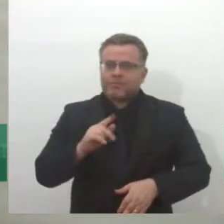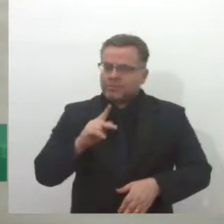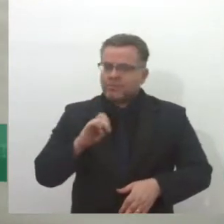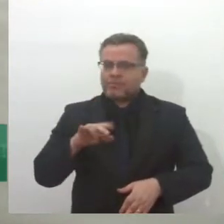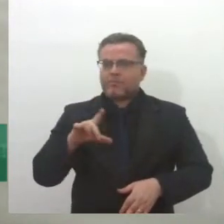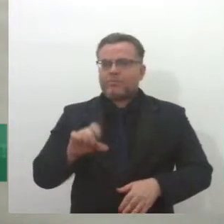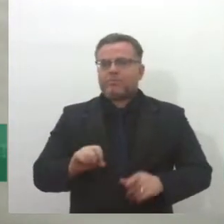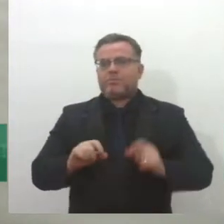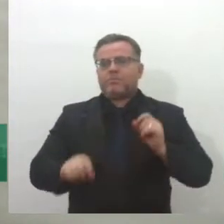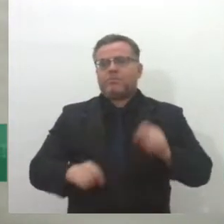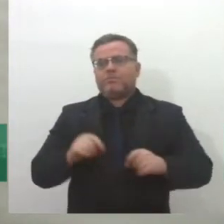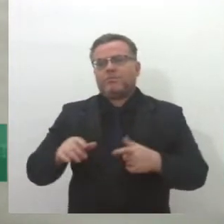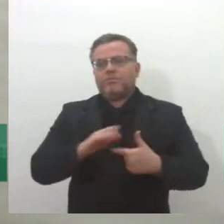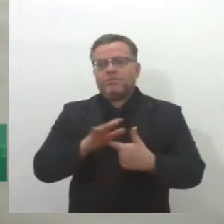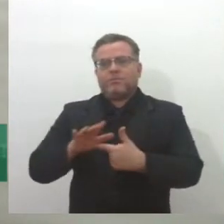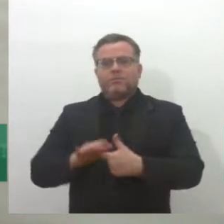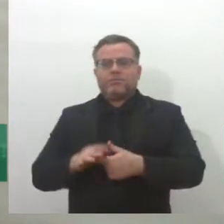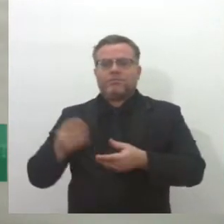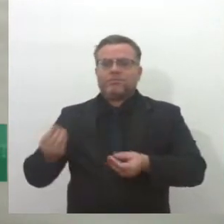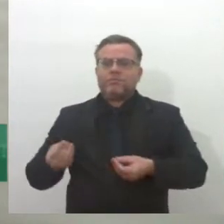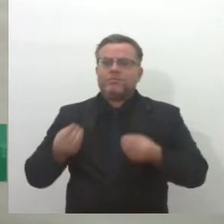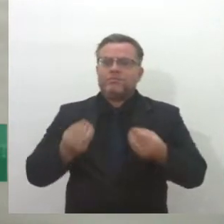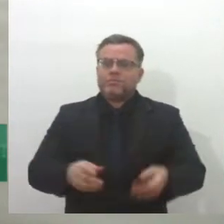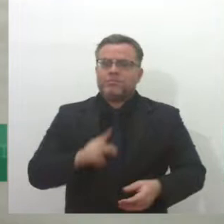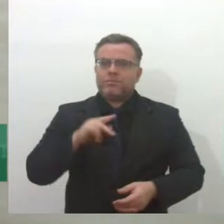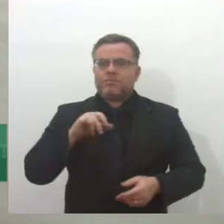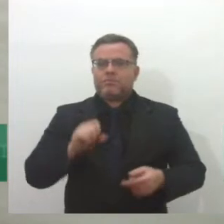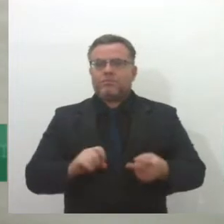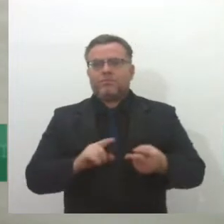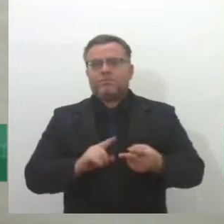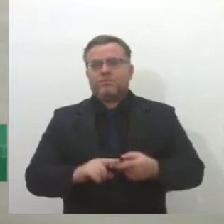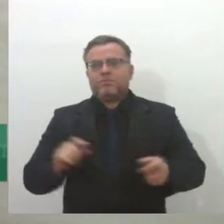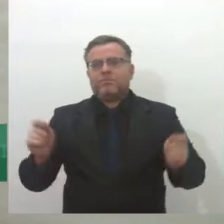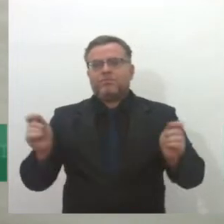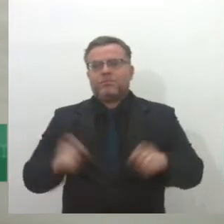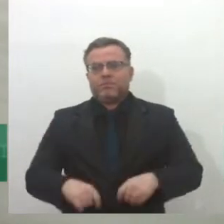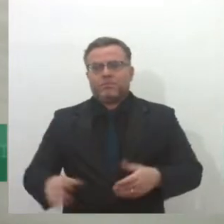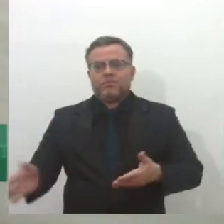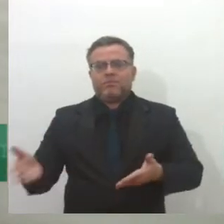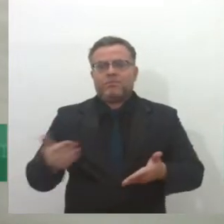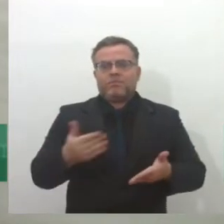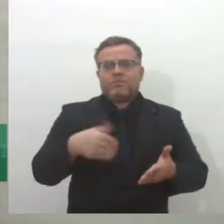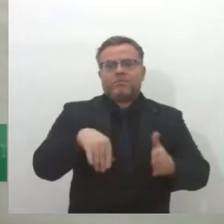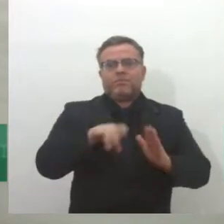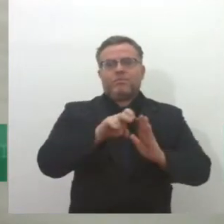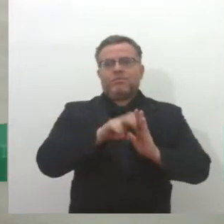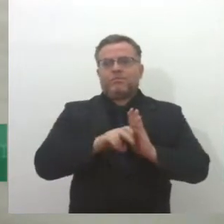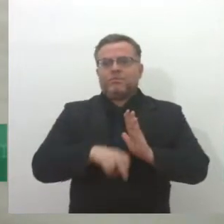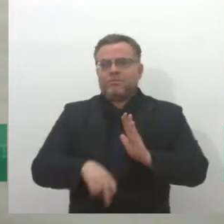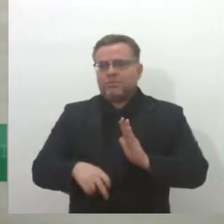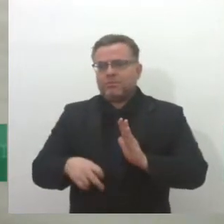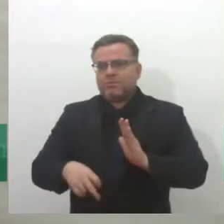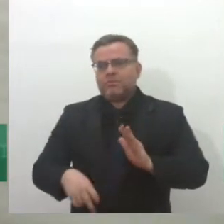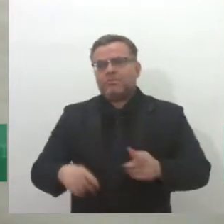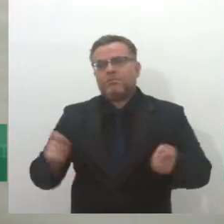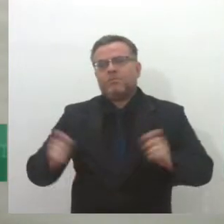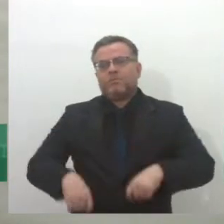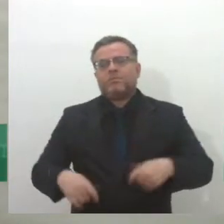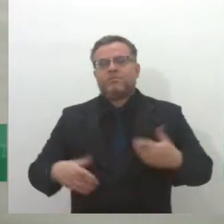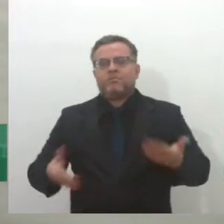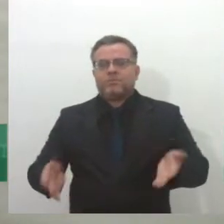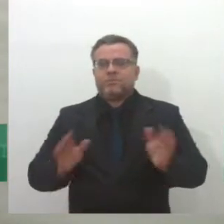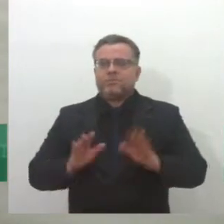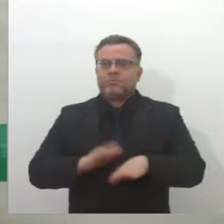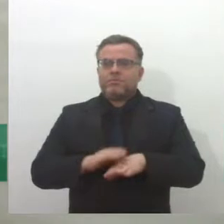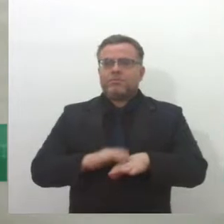a devolução de PIS e COFINS recolhidos a mais dos consumidores pelas prestadoras de distribuição